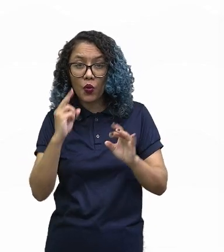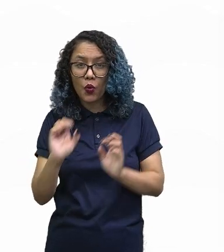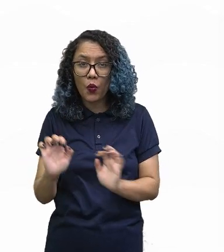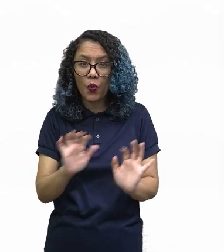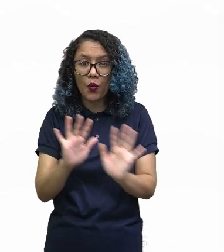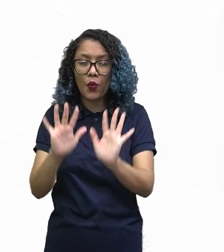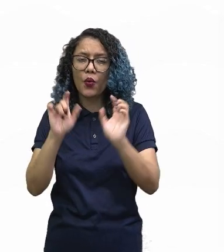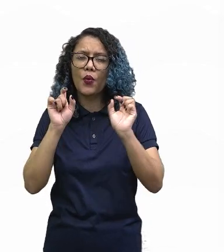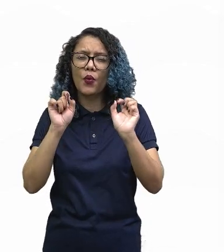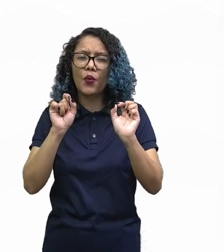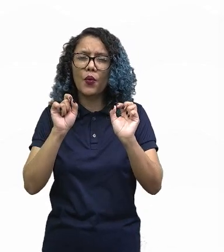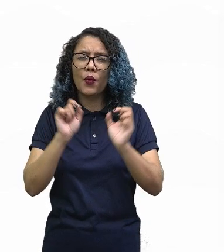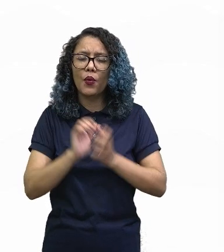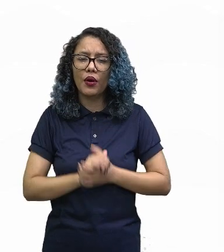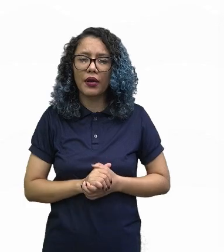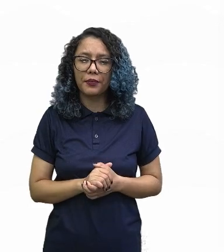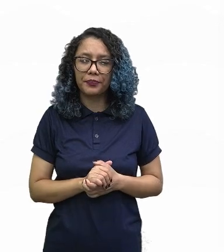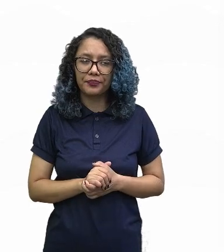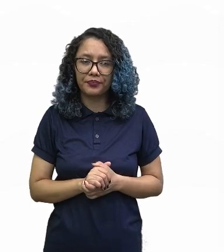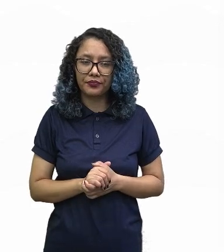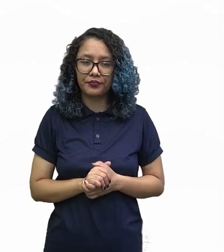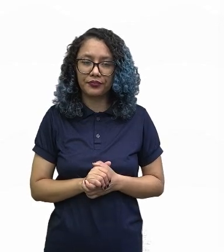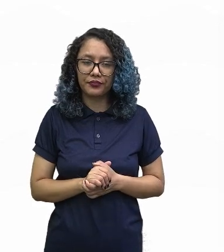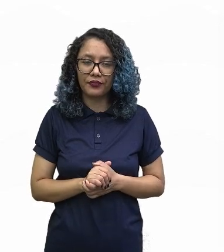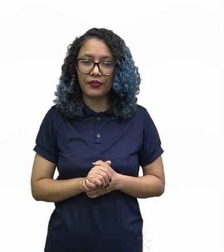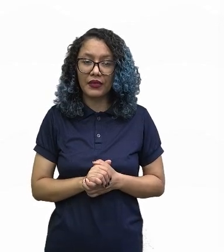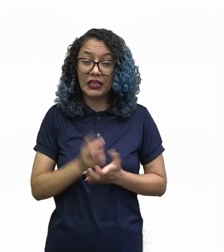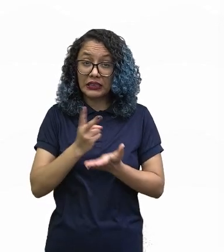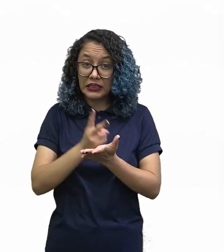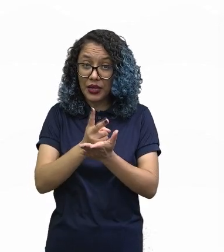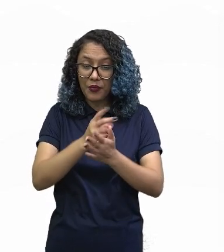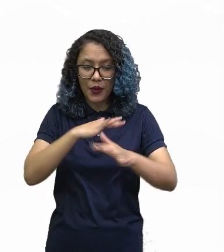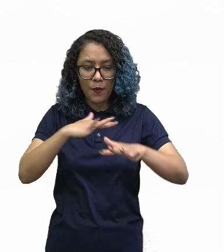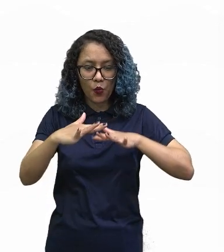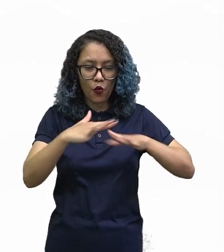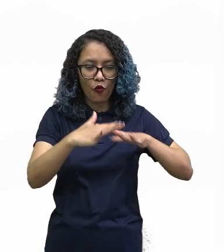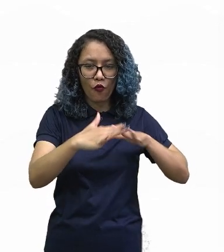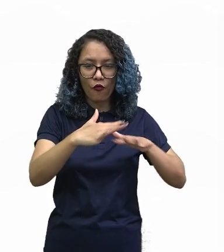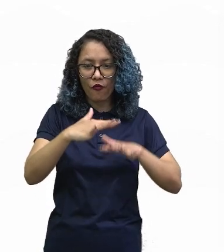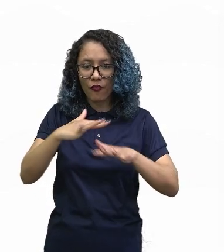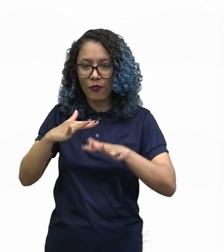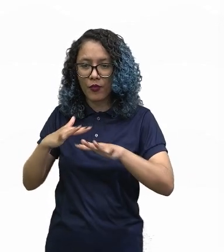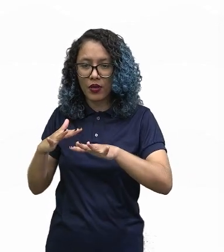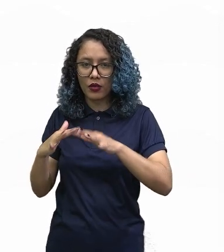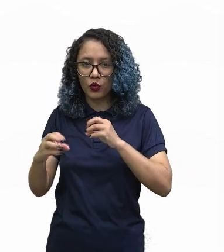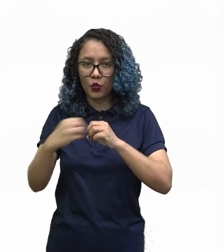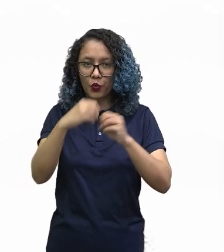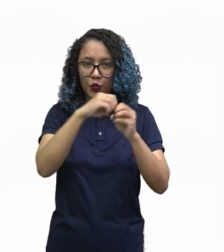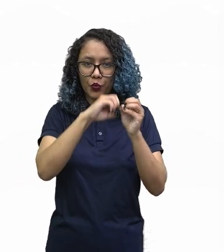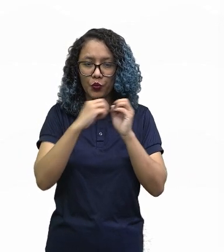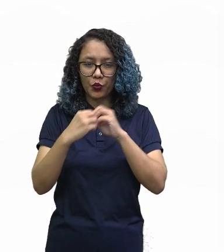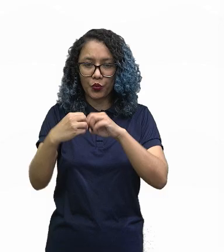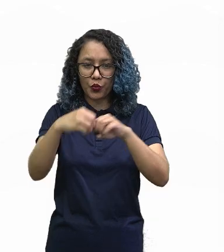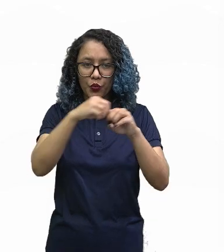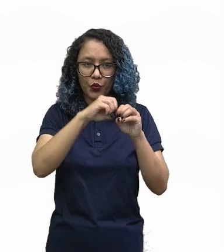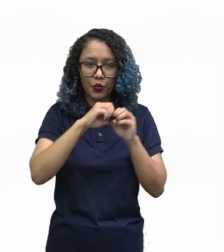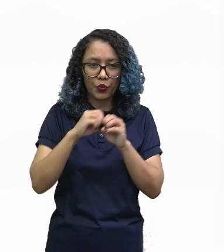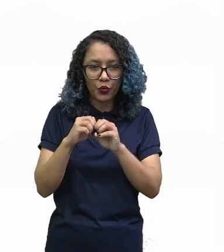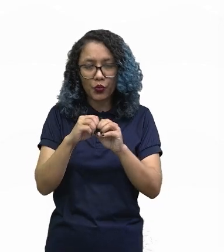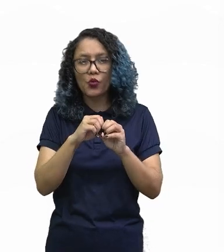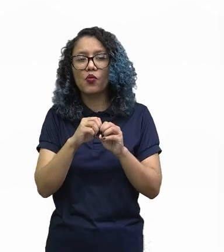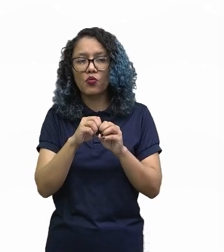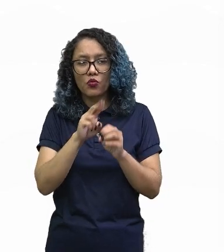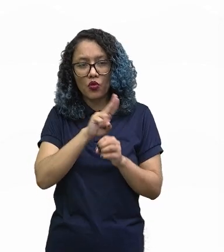do gasoso, encontram-se em constante movimentação, que é chamada de